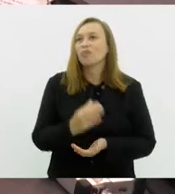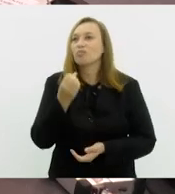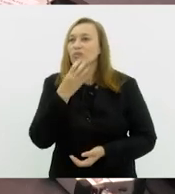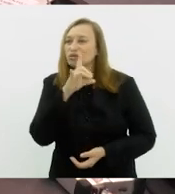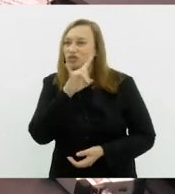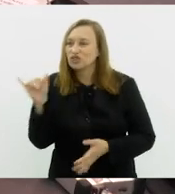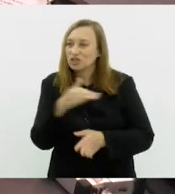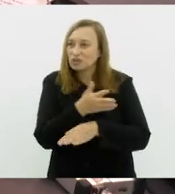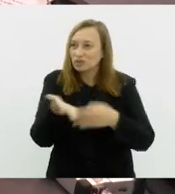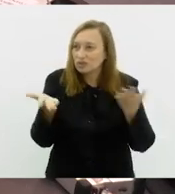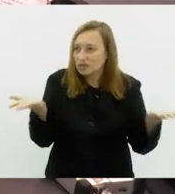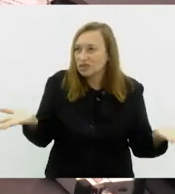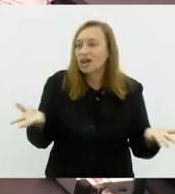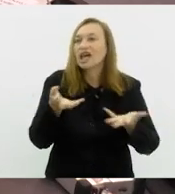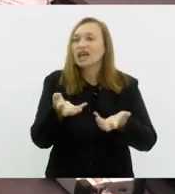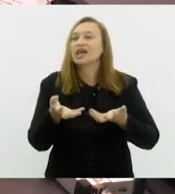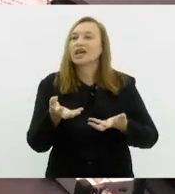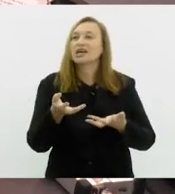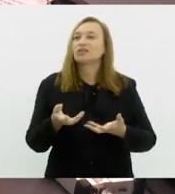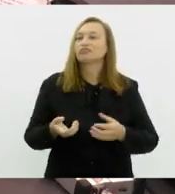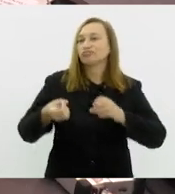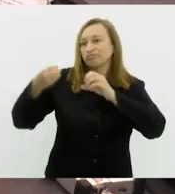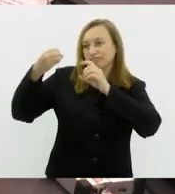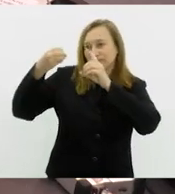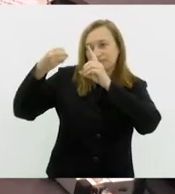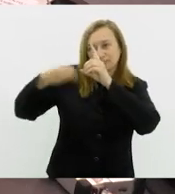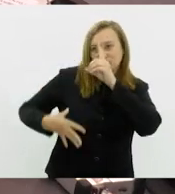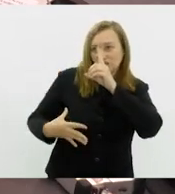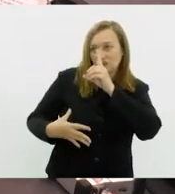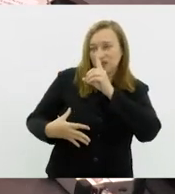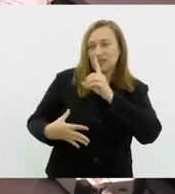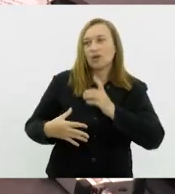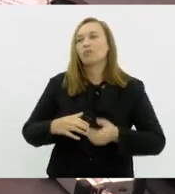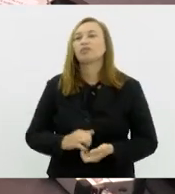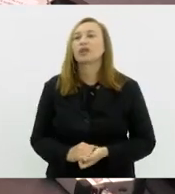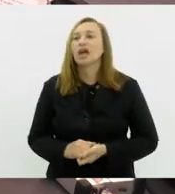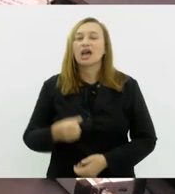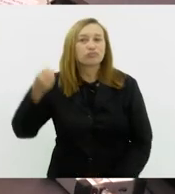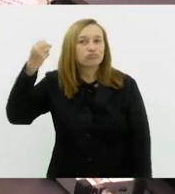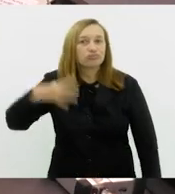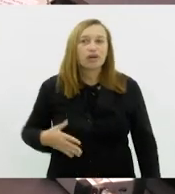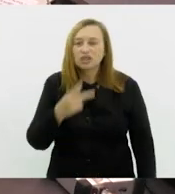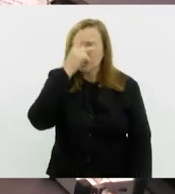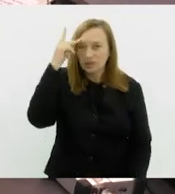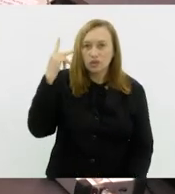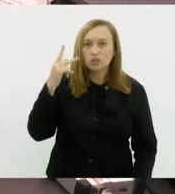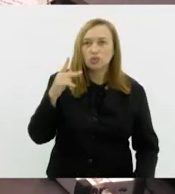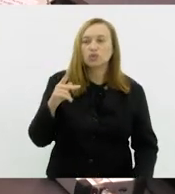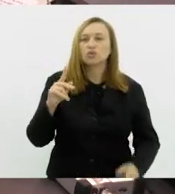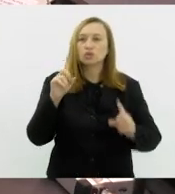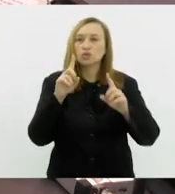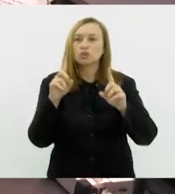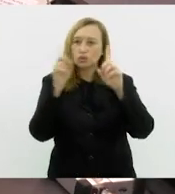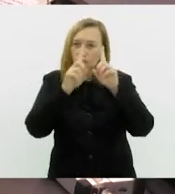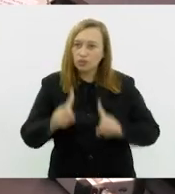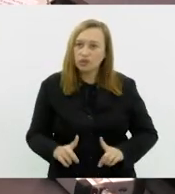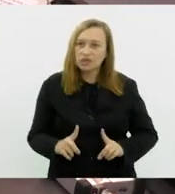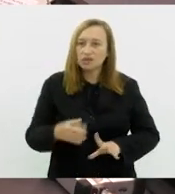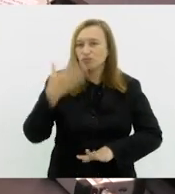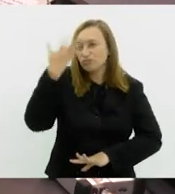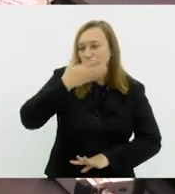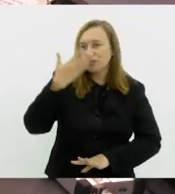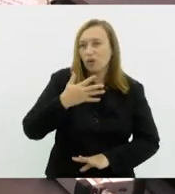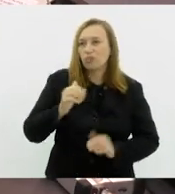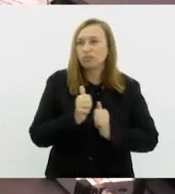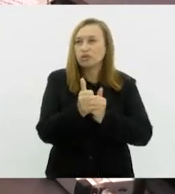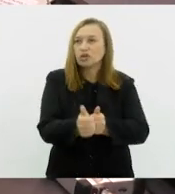e todes. Eu quero fazer minha autodescrição para que as pessoas com deficiência visual, por acaso, estão nos acompanhando. Sou uma mulher